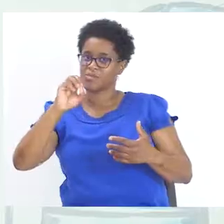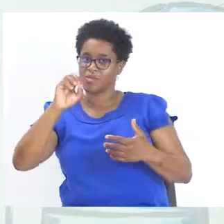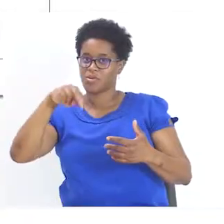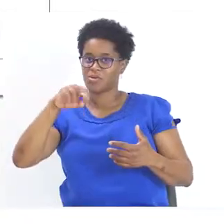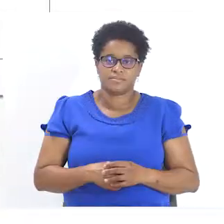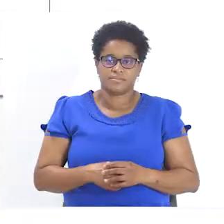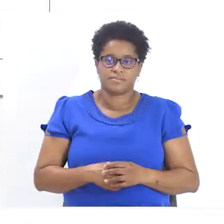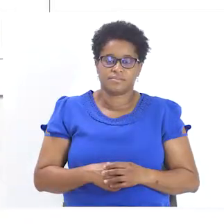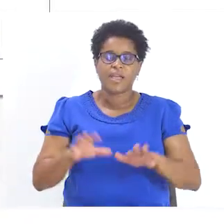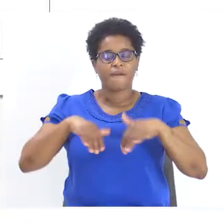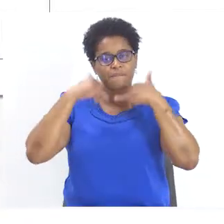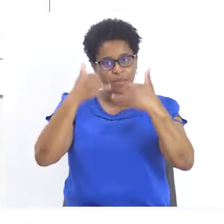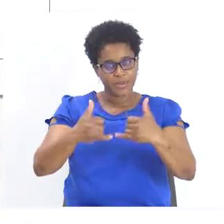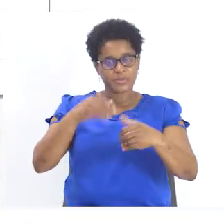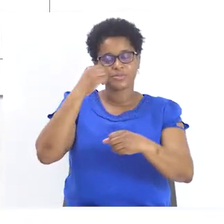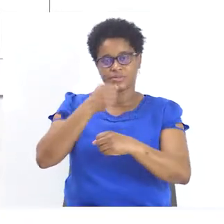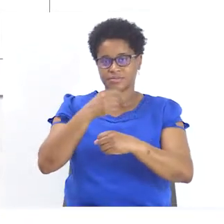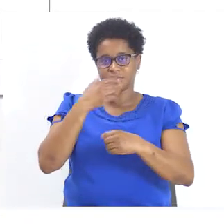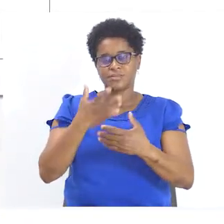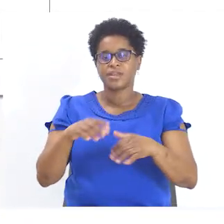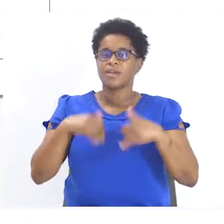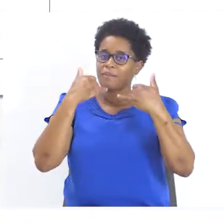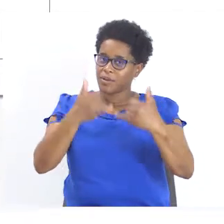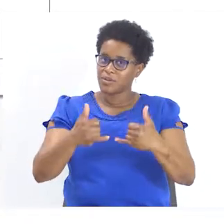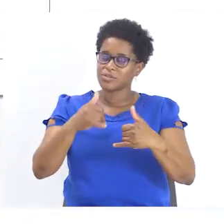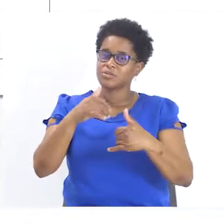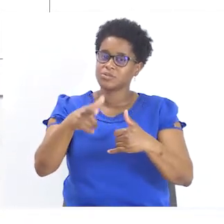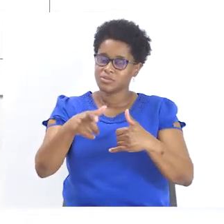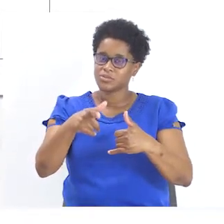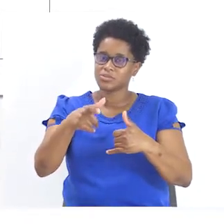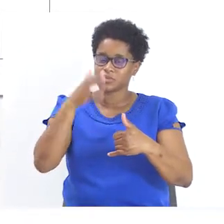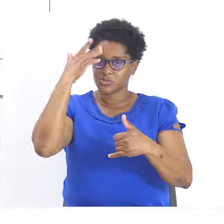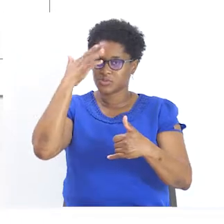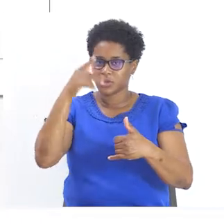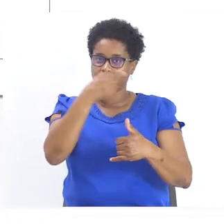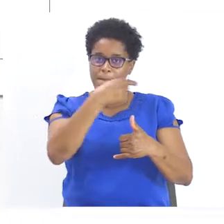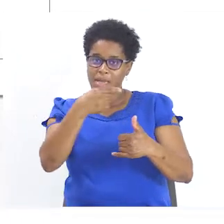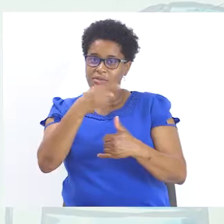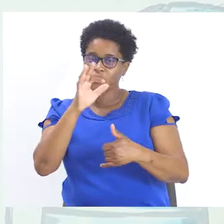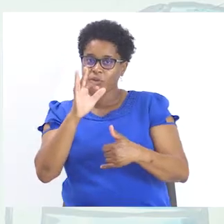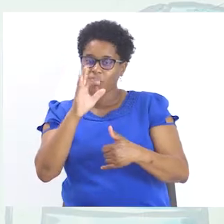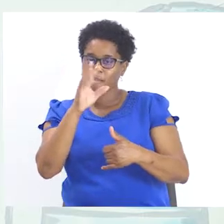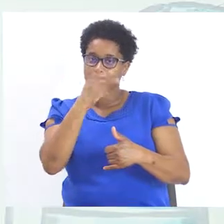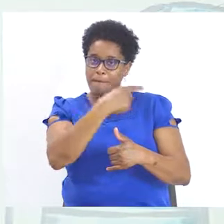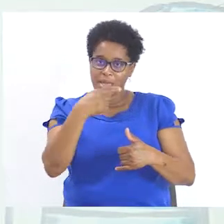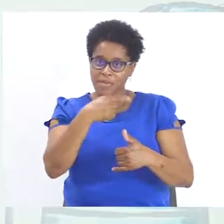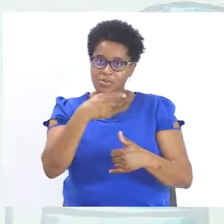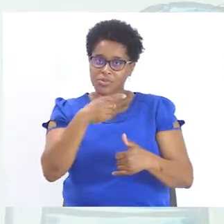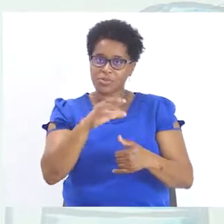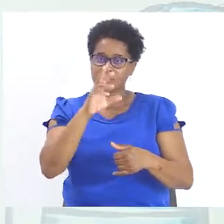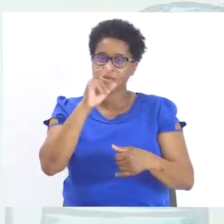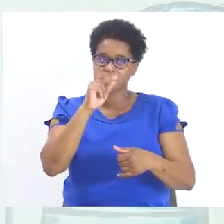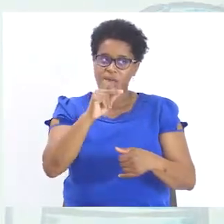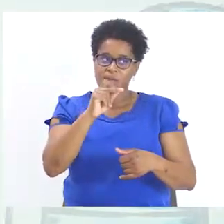monômio. Próxima expressão. Menos A, B4, aqui nesse caso o